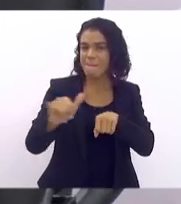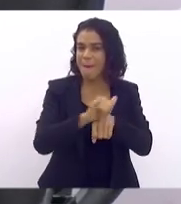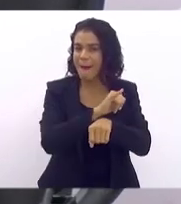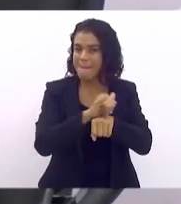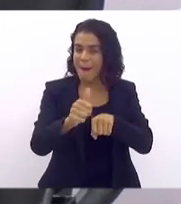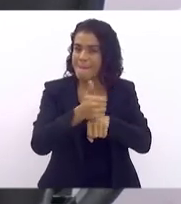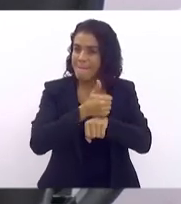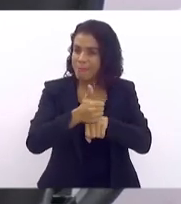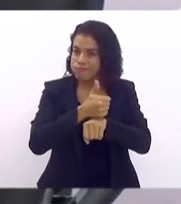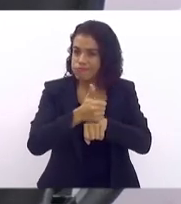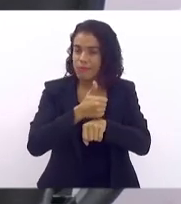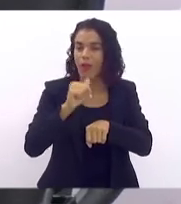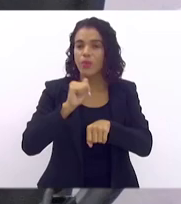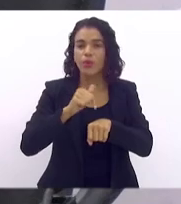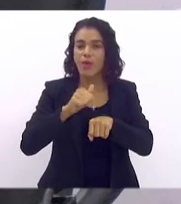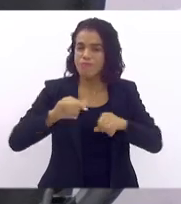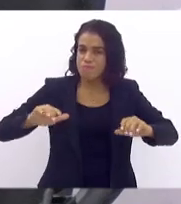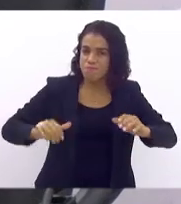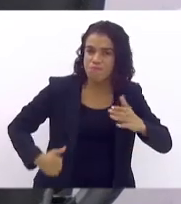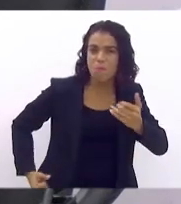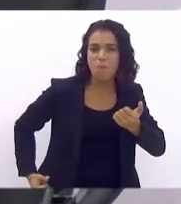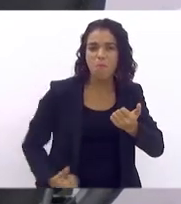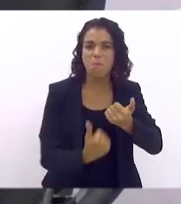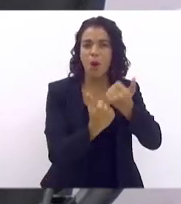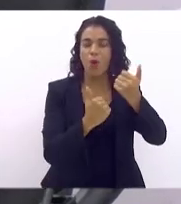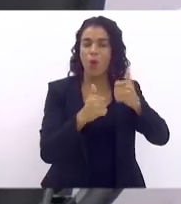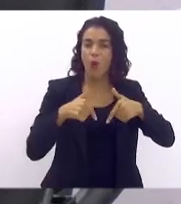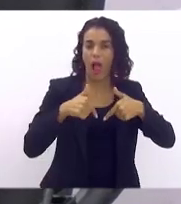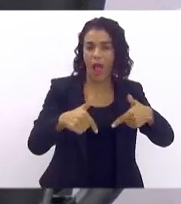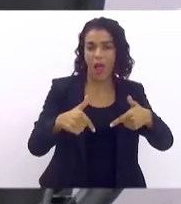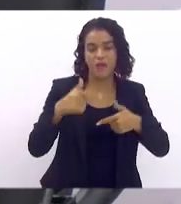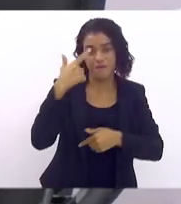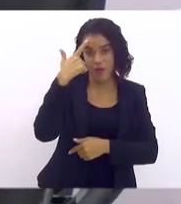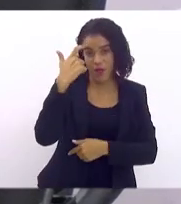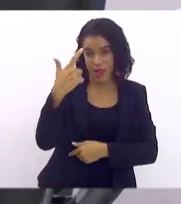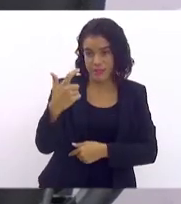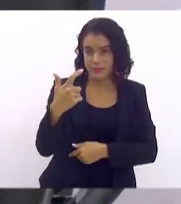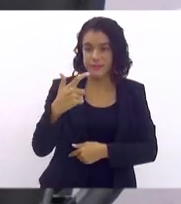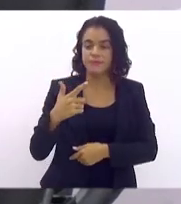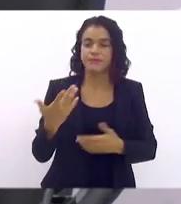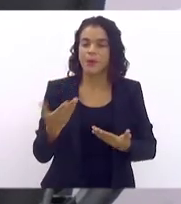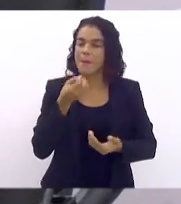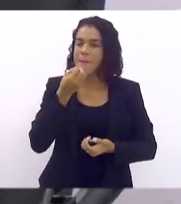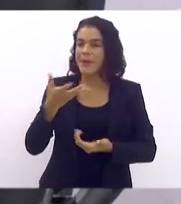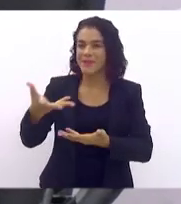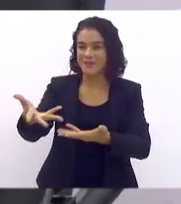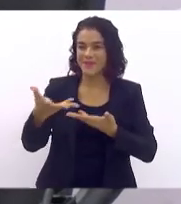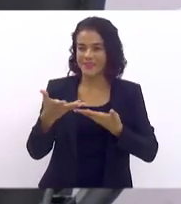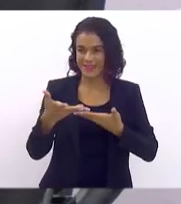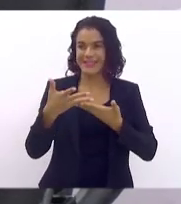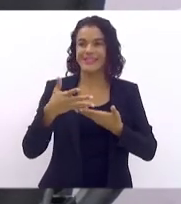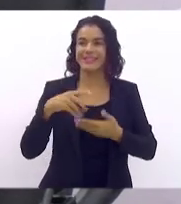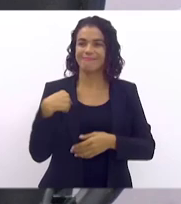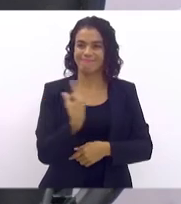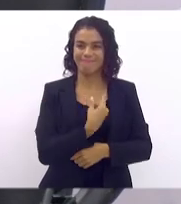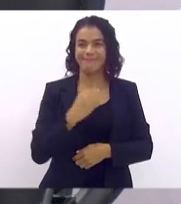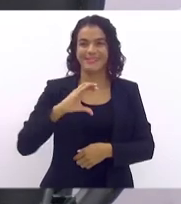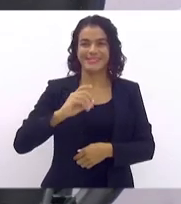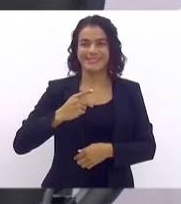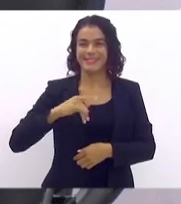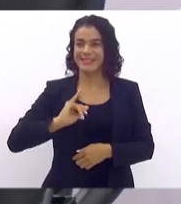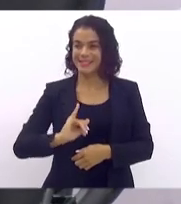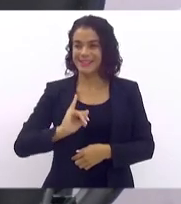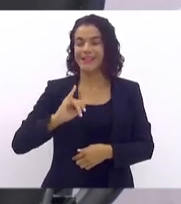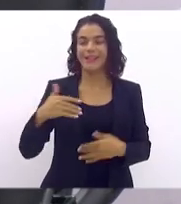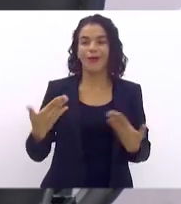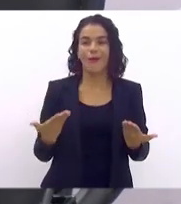ferramenta de impulsionar atos de violência. Então, sejam muito bem-vindas à nossa CPI. E eu começo, então,